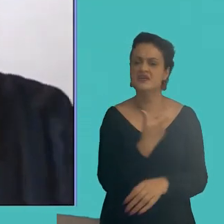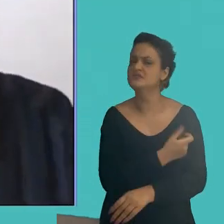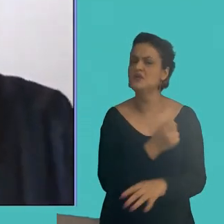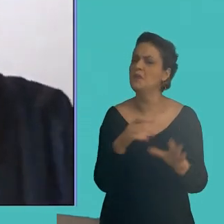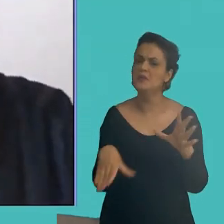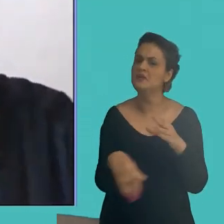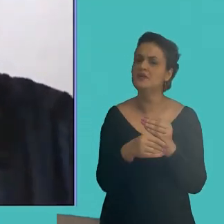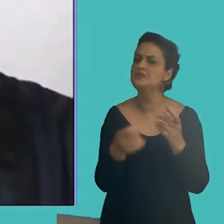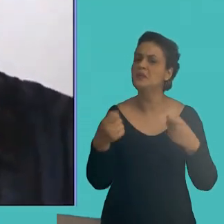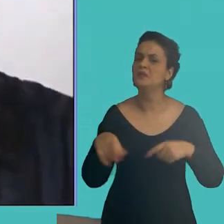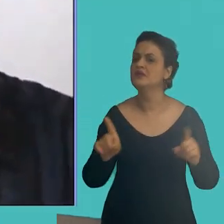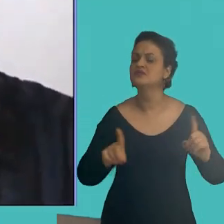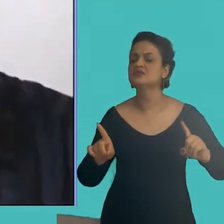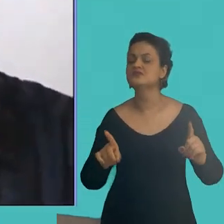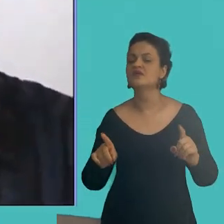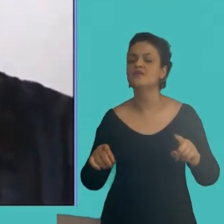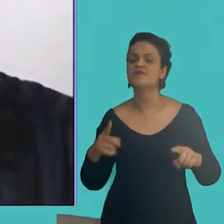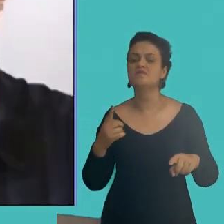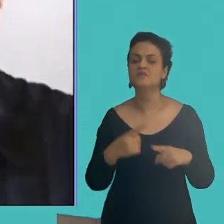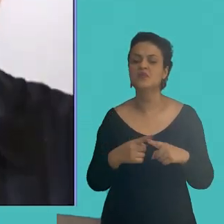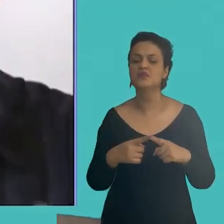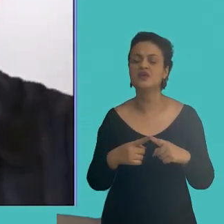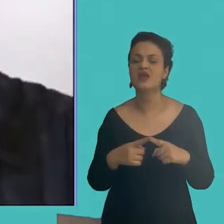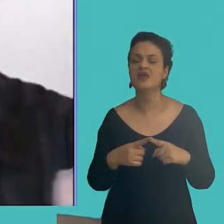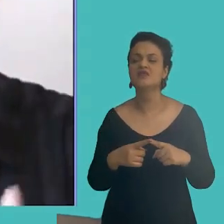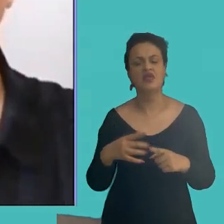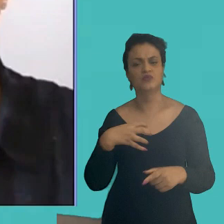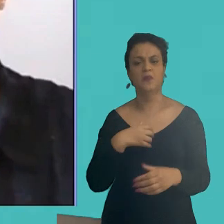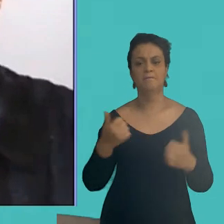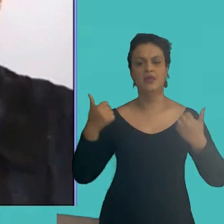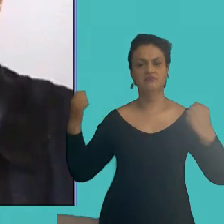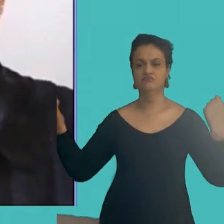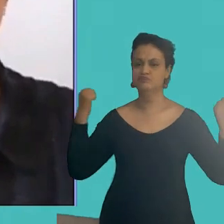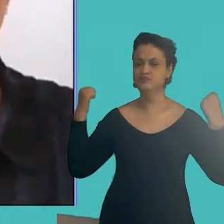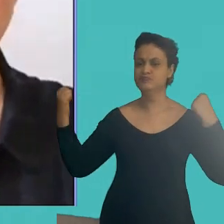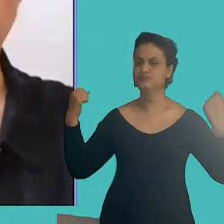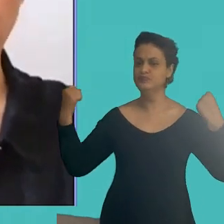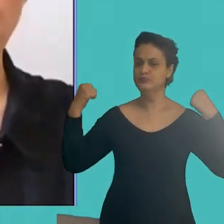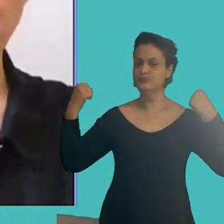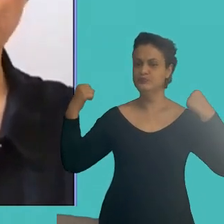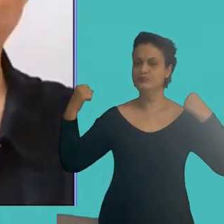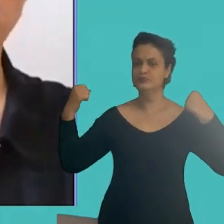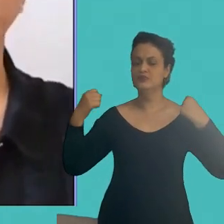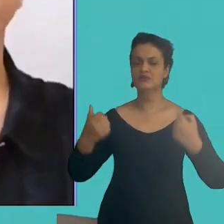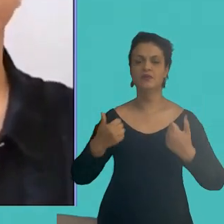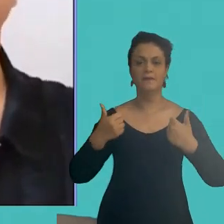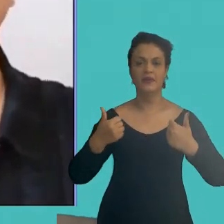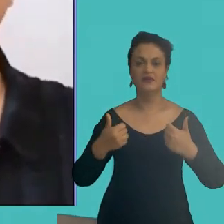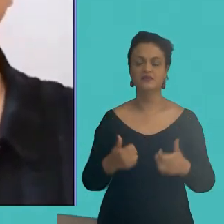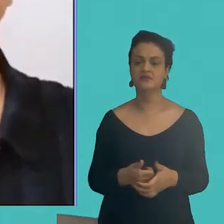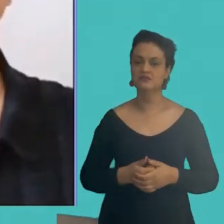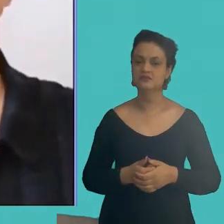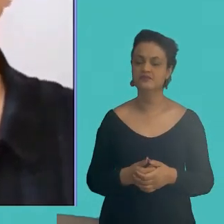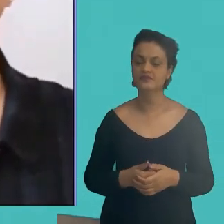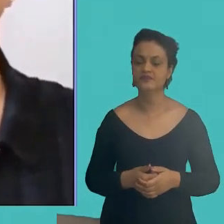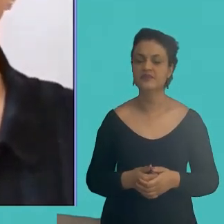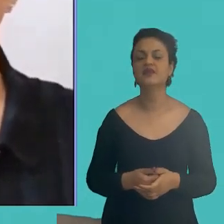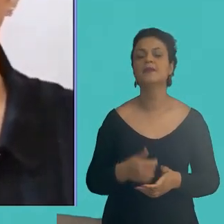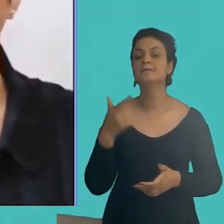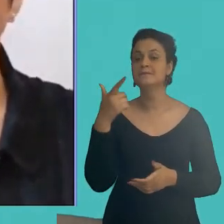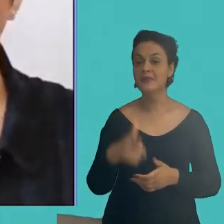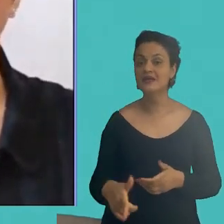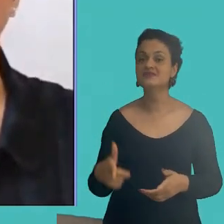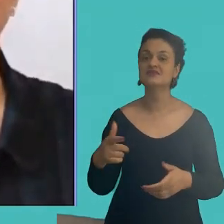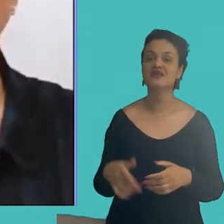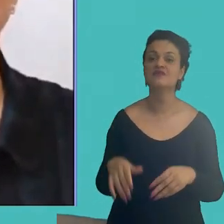estava, também cito, em boa forma. Cito, traduzindo, evidentemente. Trump também disseminou diversas